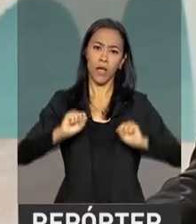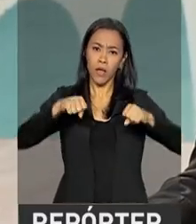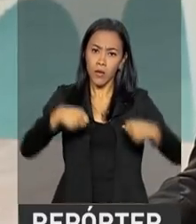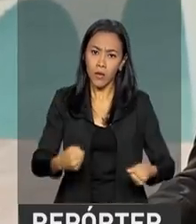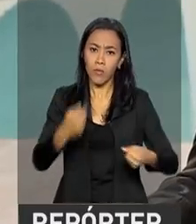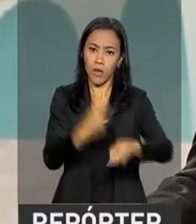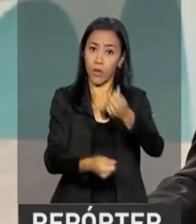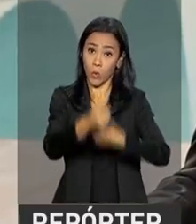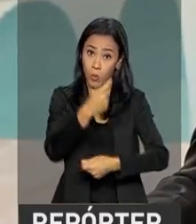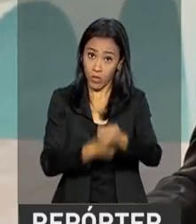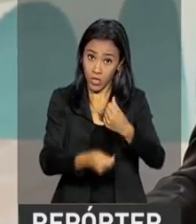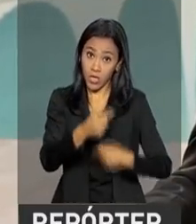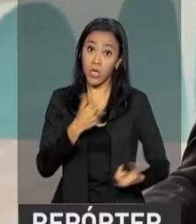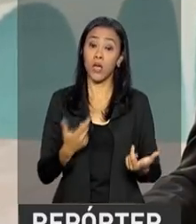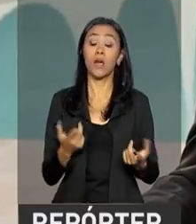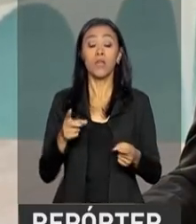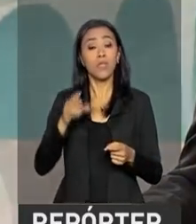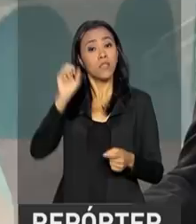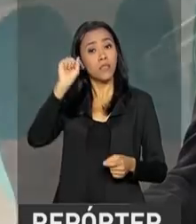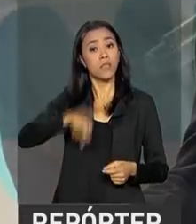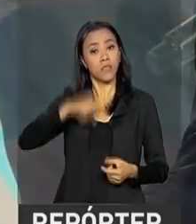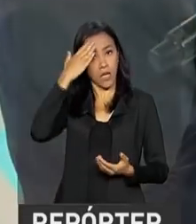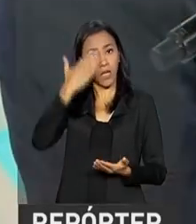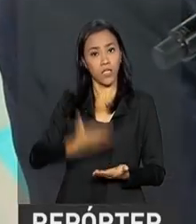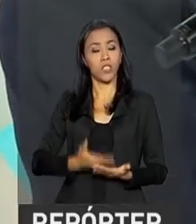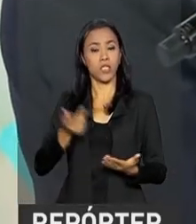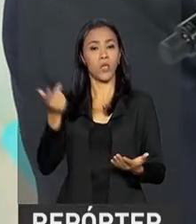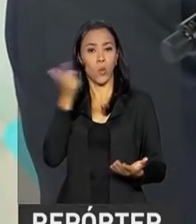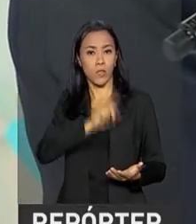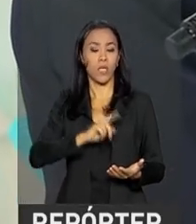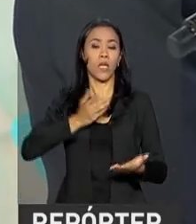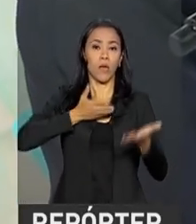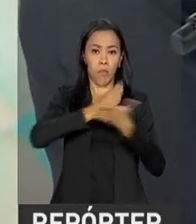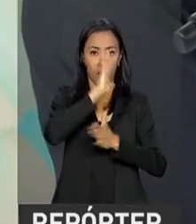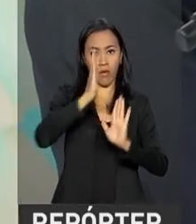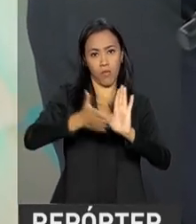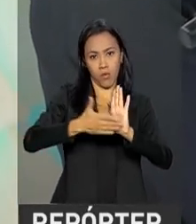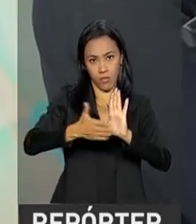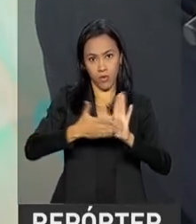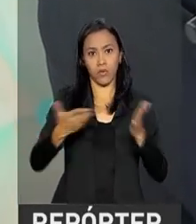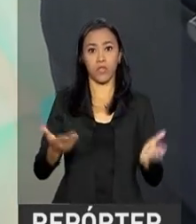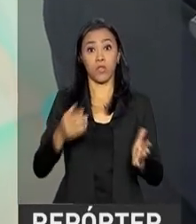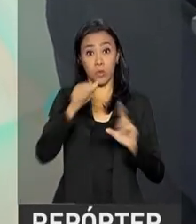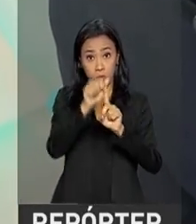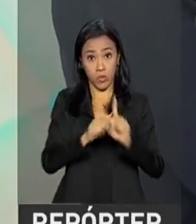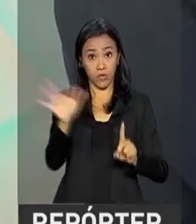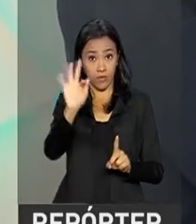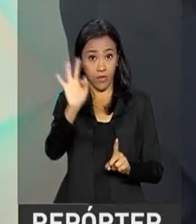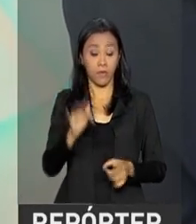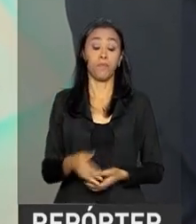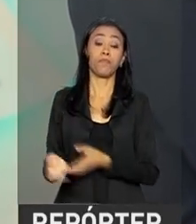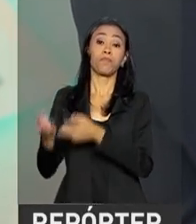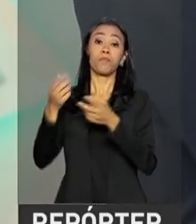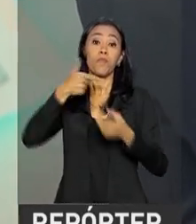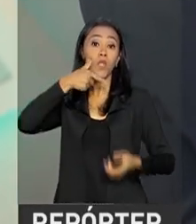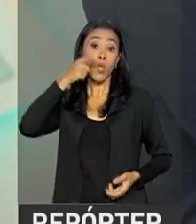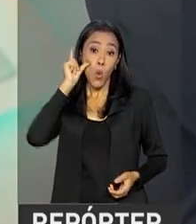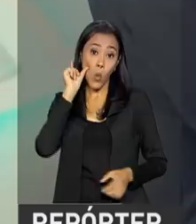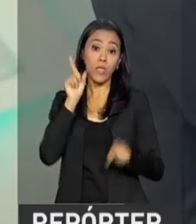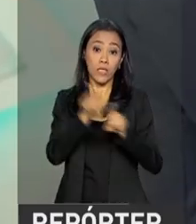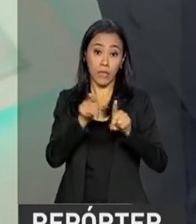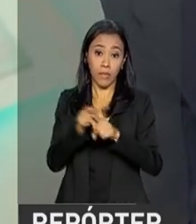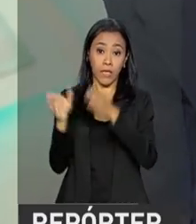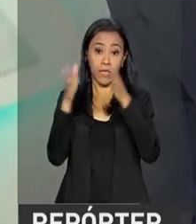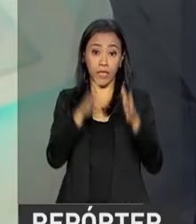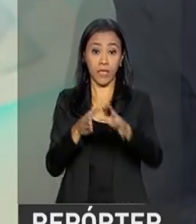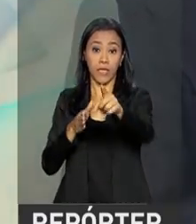que acredita sim que a reforma possa ser aprovada ainda em fevereiro e ontem quando foi ao ar a entrevista com o apresentador do sbt